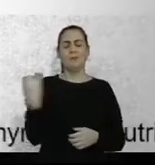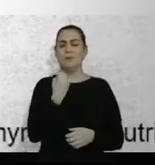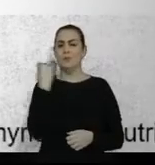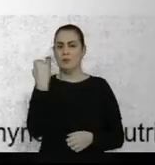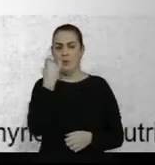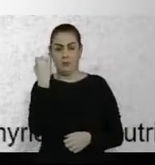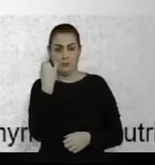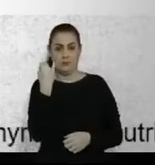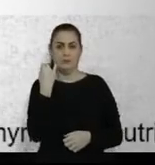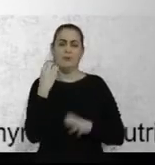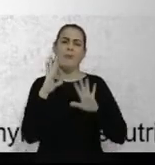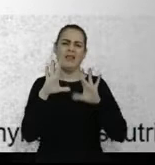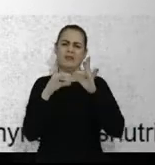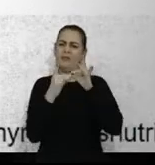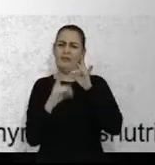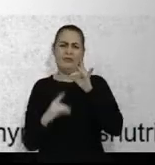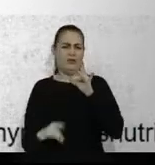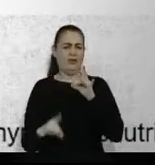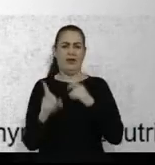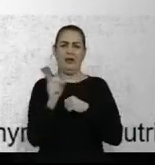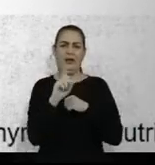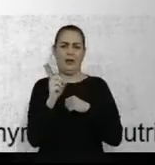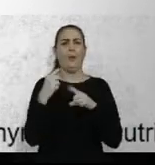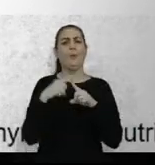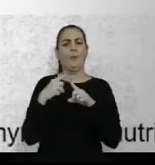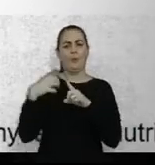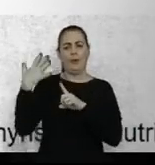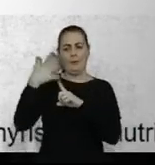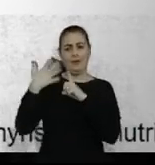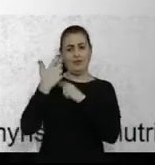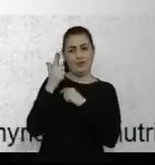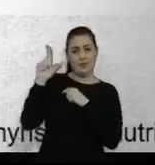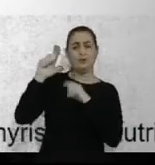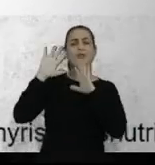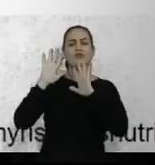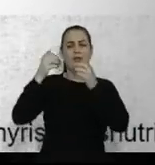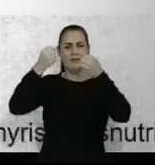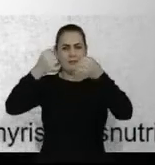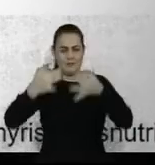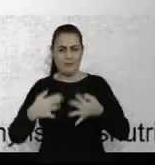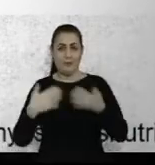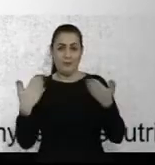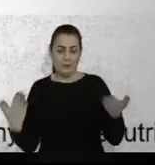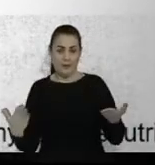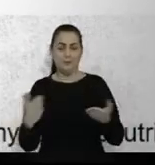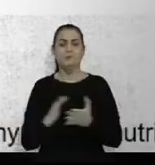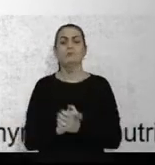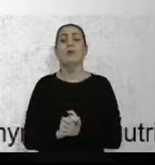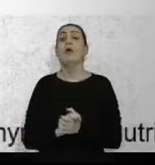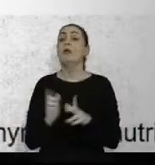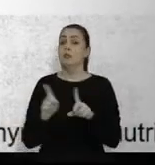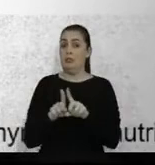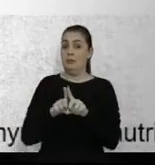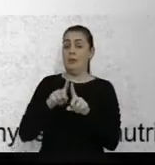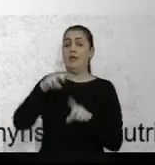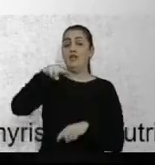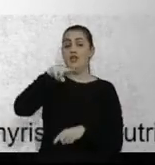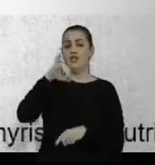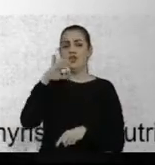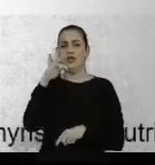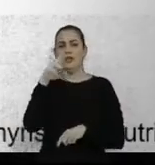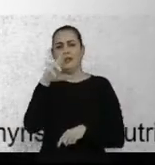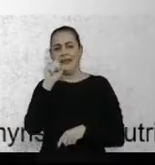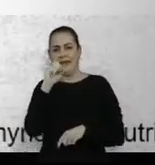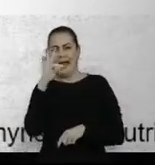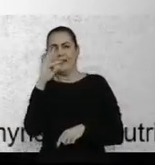muito. E aí, consumir fibras ao longo do dia. As fontes de nitrato também são fontes de fibra, então a gente já vai estar fazendo benefício